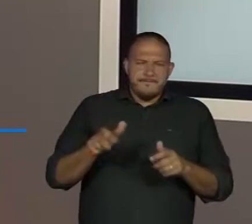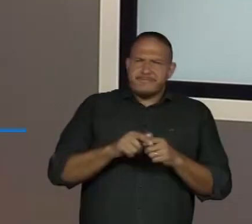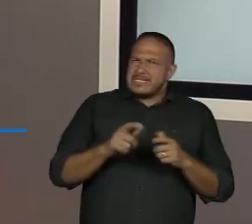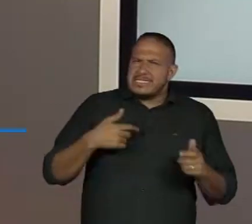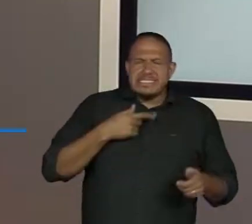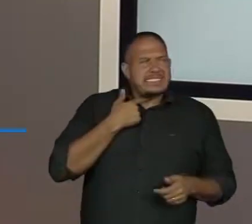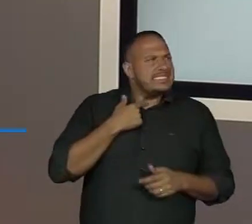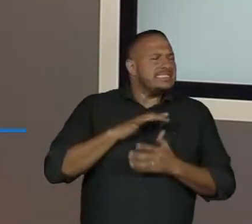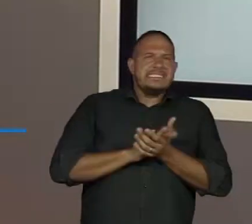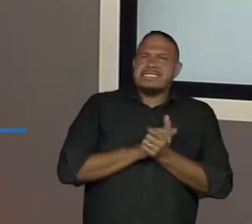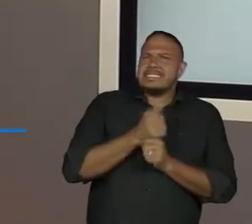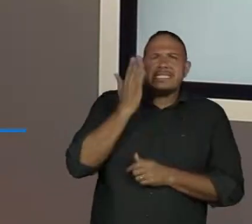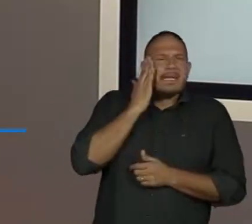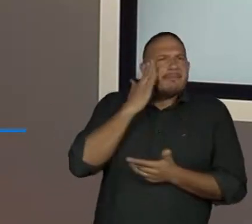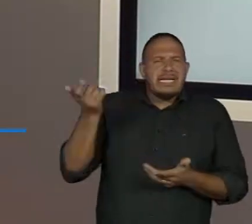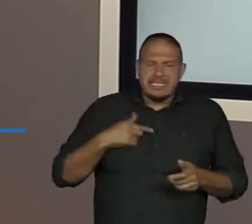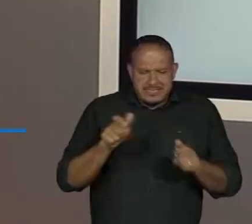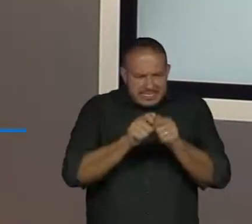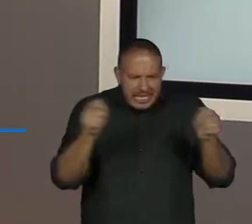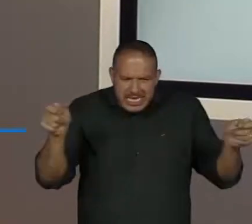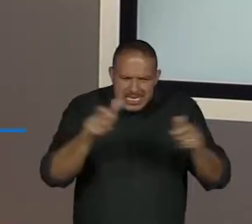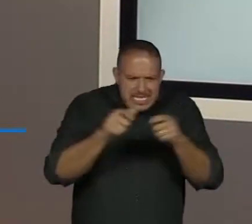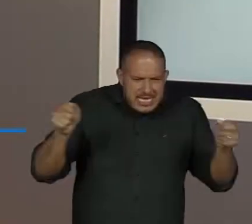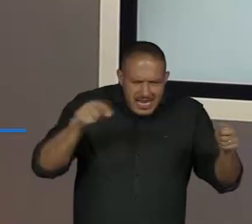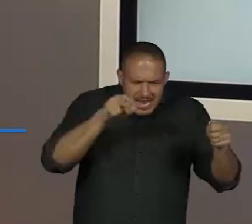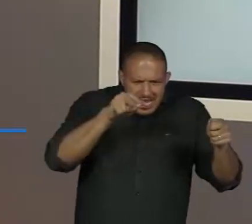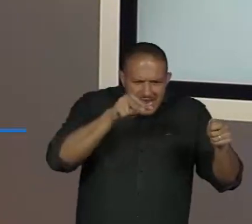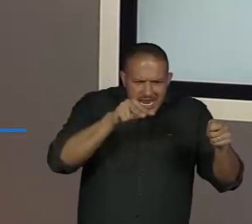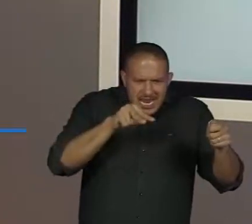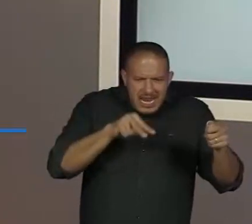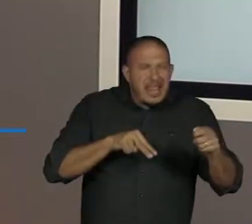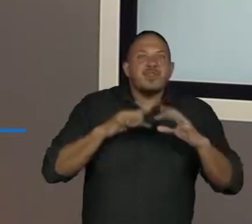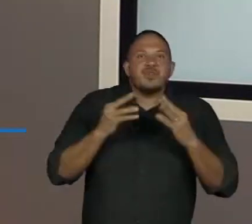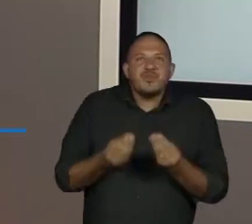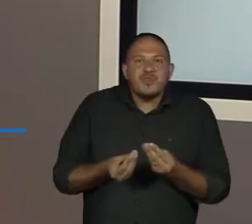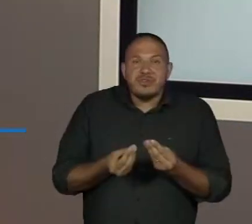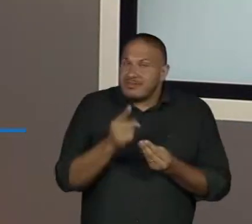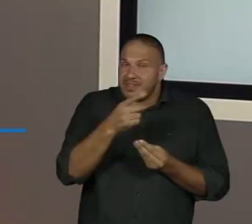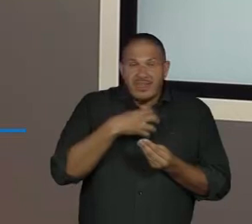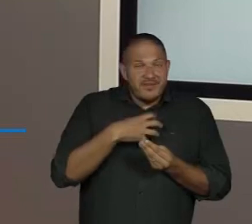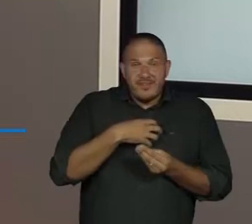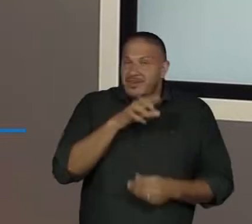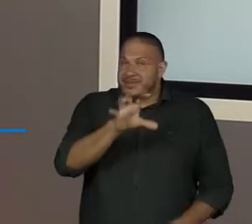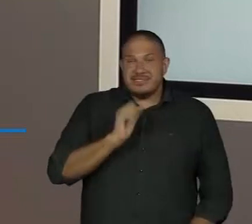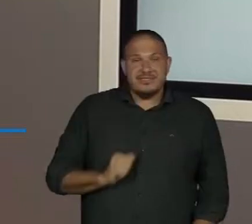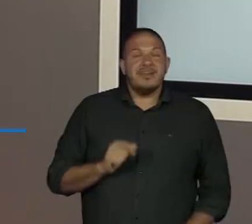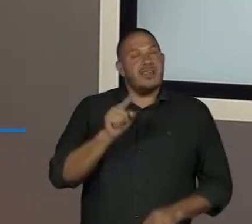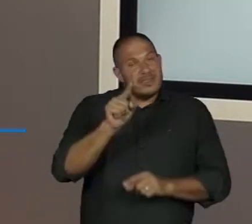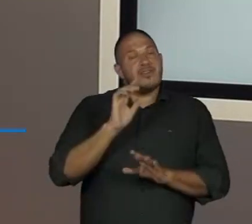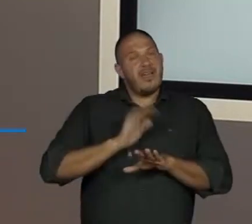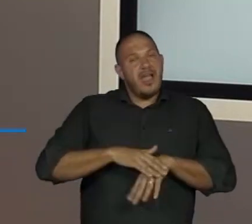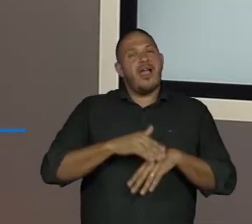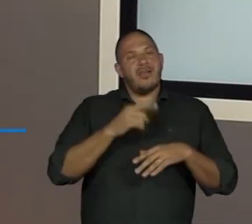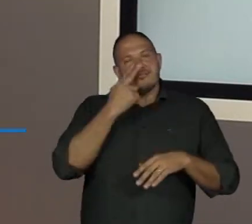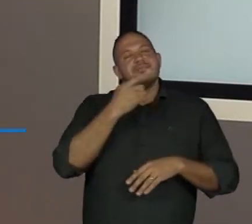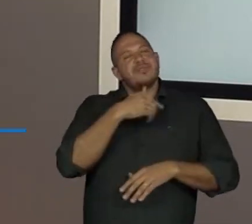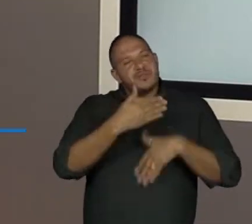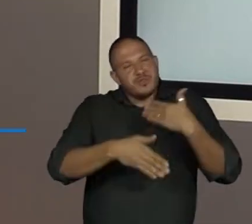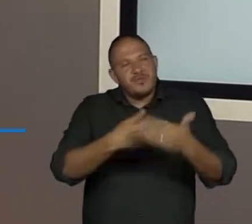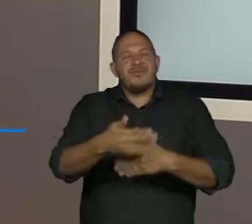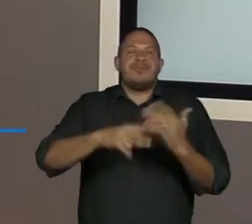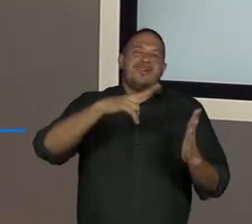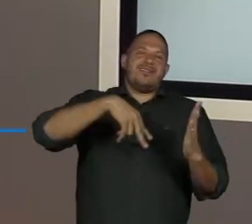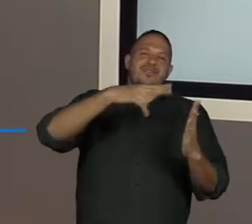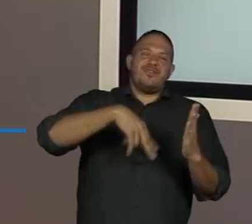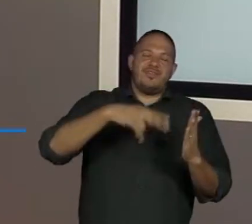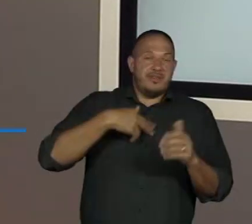mais instigado a realizar a leitura da notícia completa e assim por diante. Então, esses são procedimentos de leitura. E a